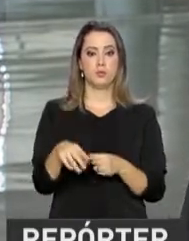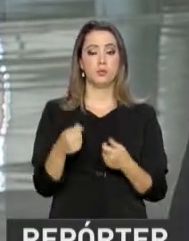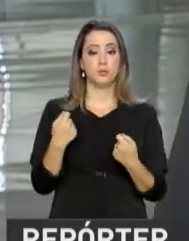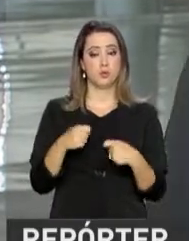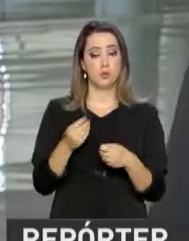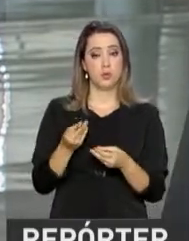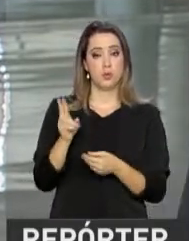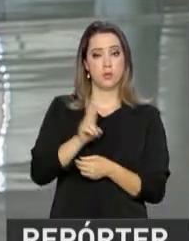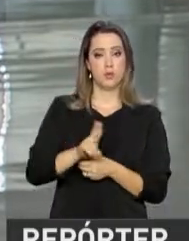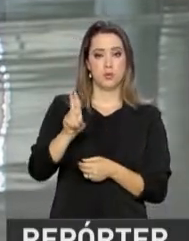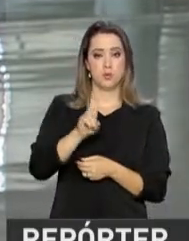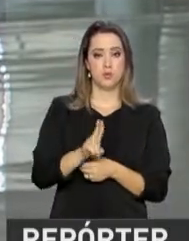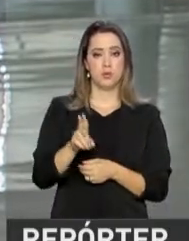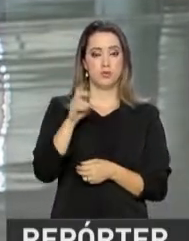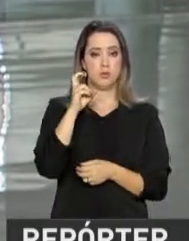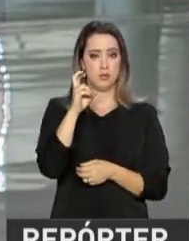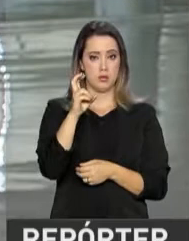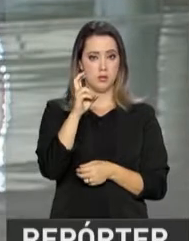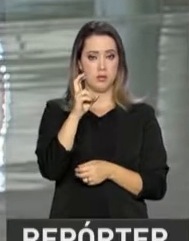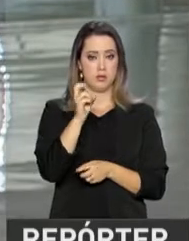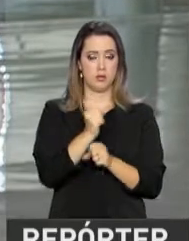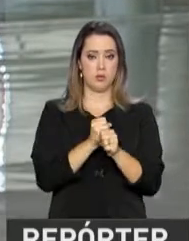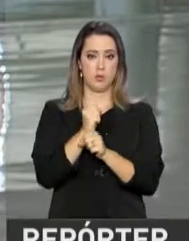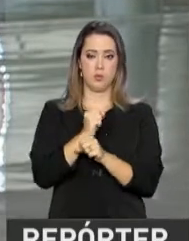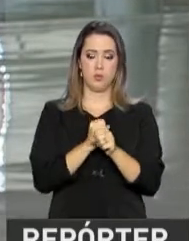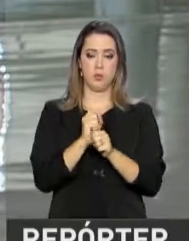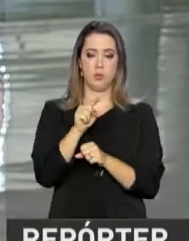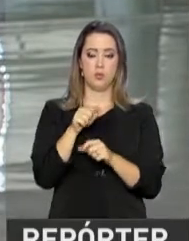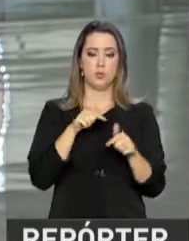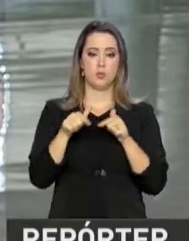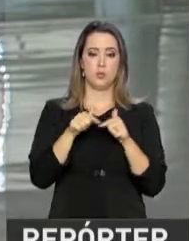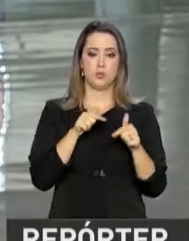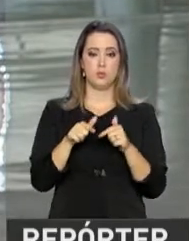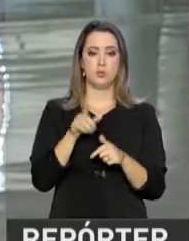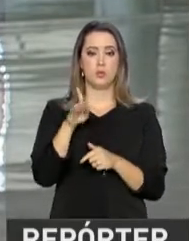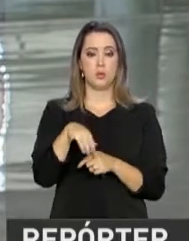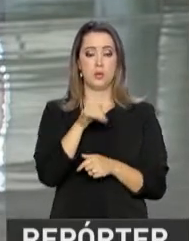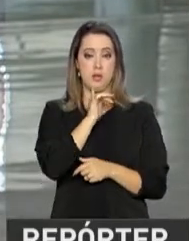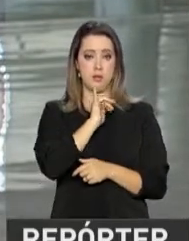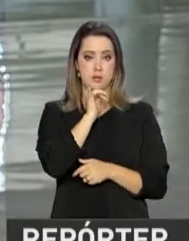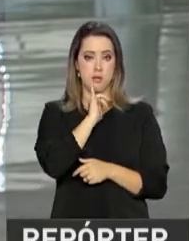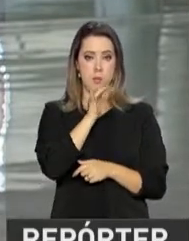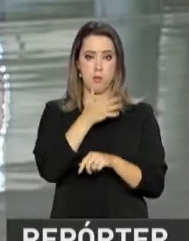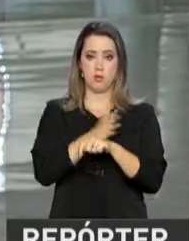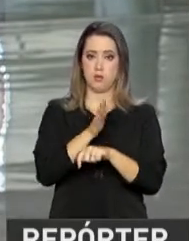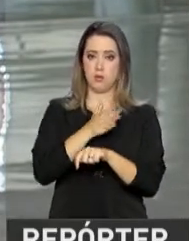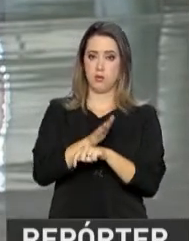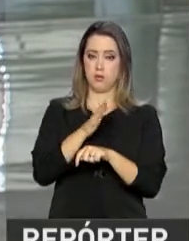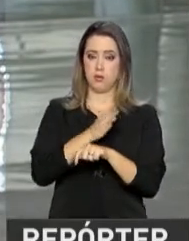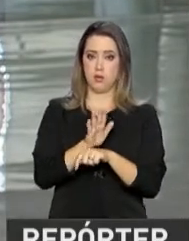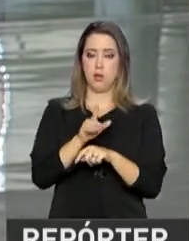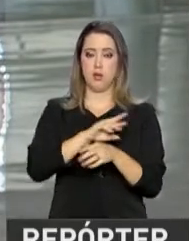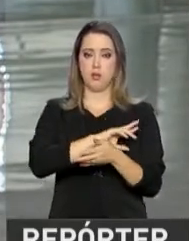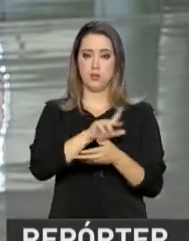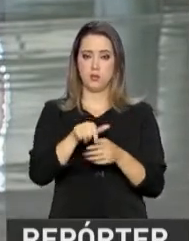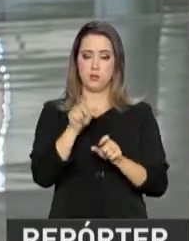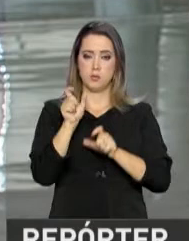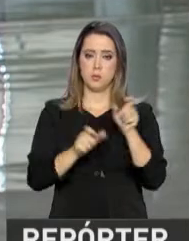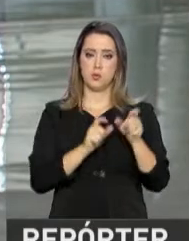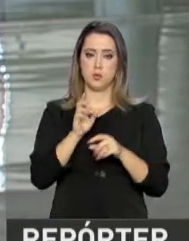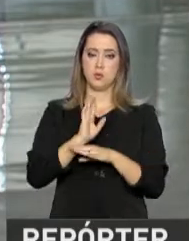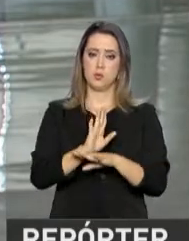ser empregados nos próximos cinco anos e uma das atividades por exemplo é capacitar quadros técnicos que vão